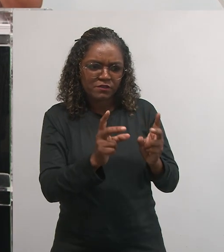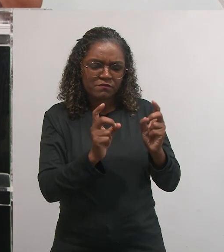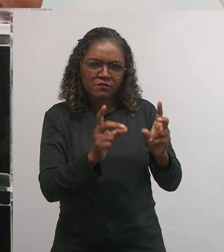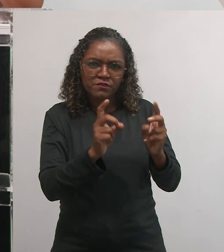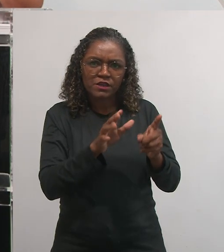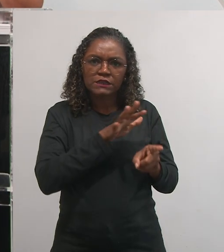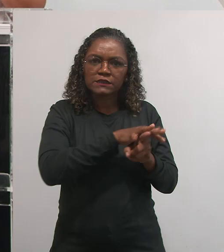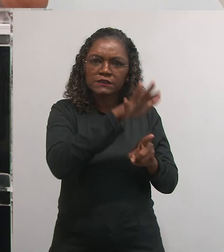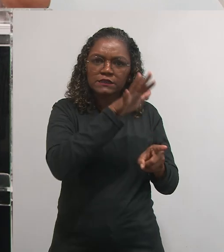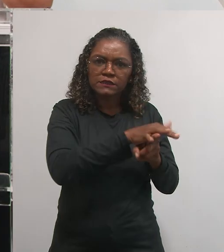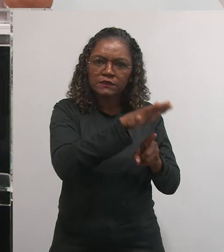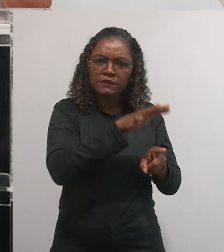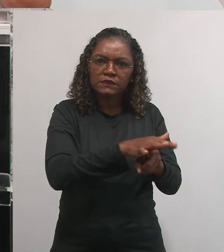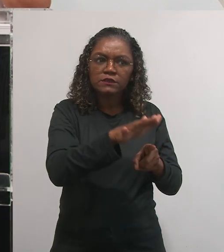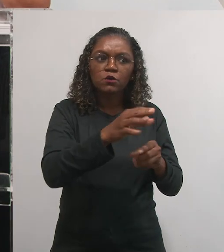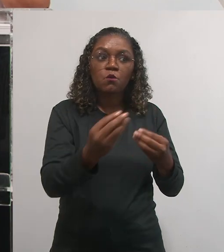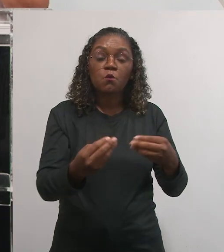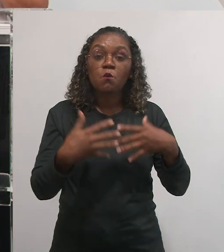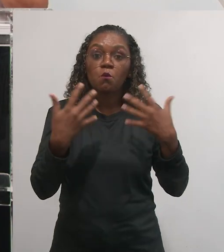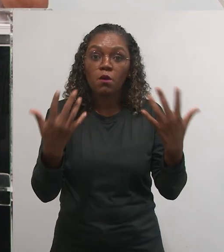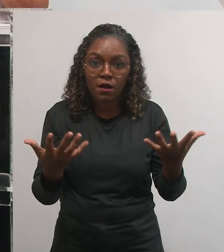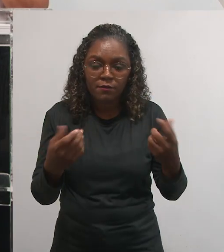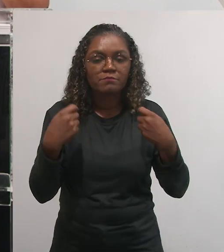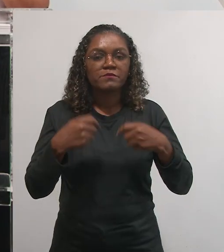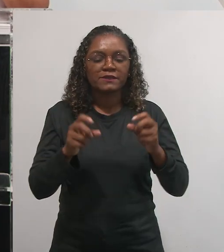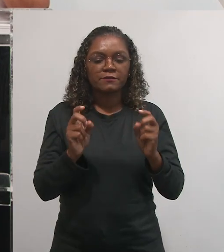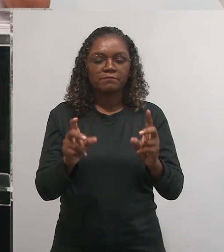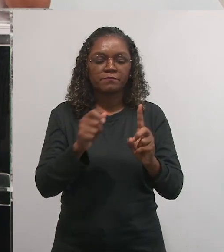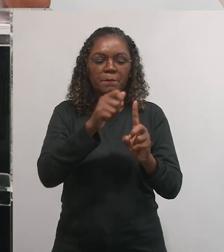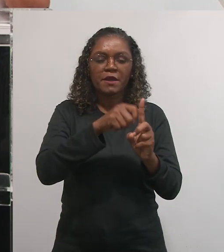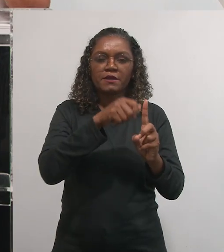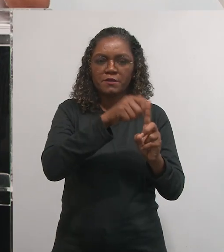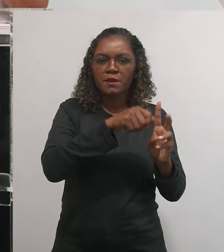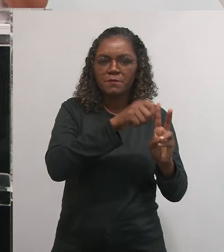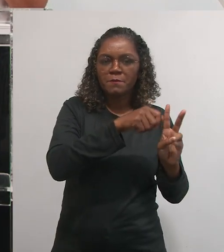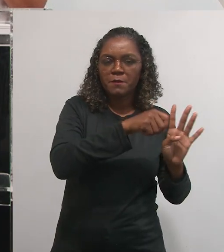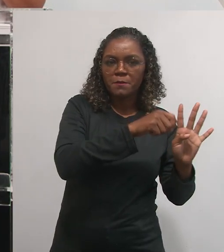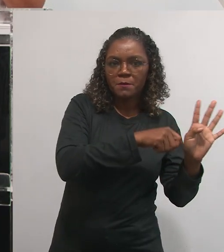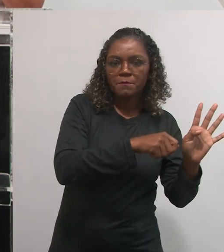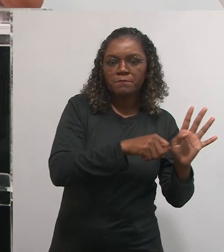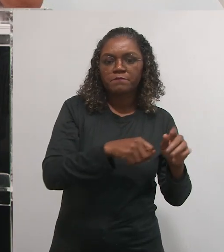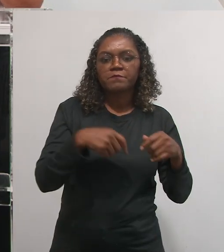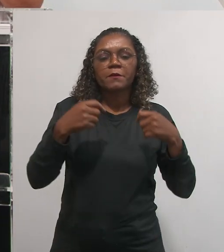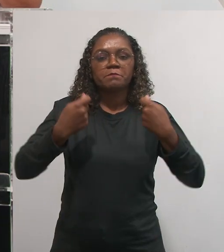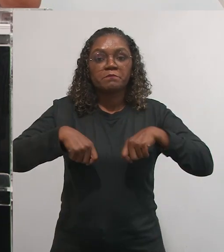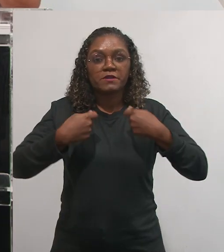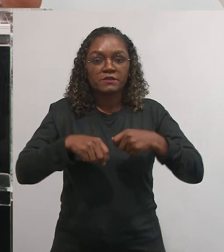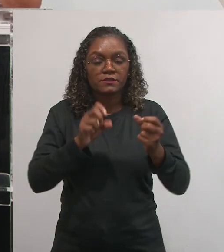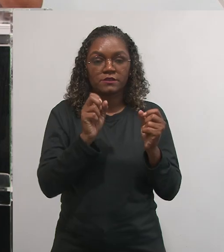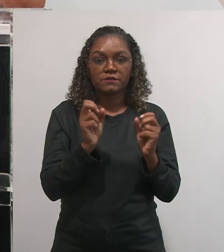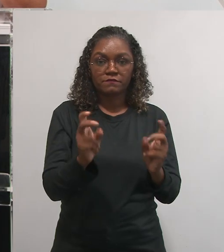venda ela precisa vender mensalmente cerca de R